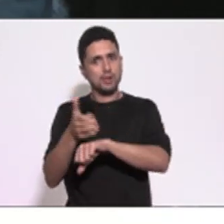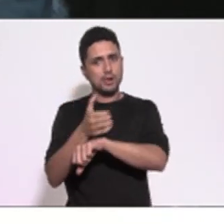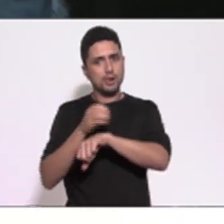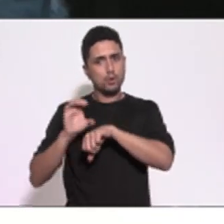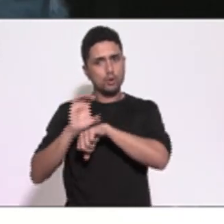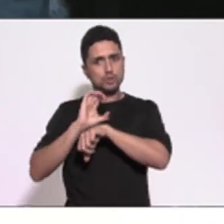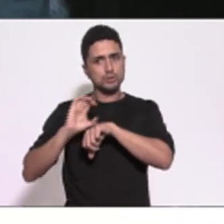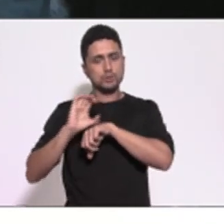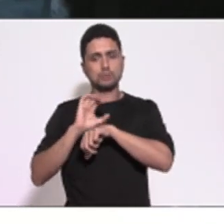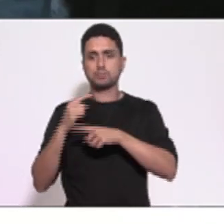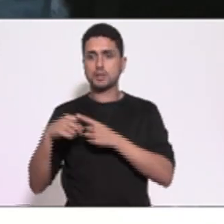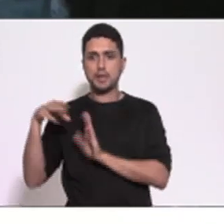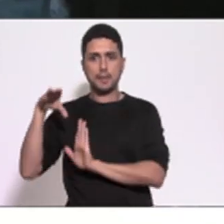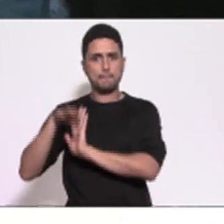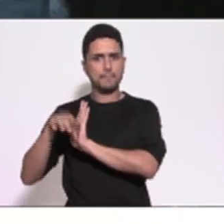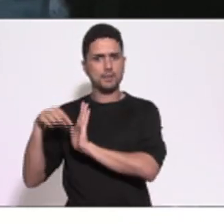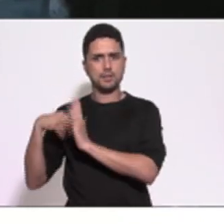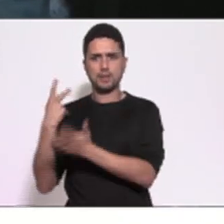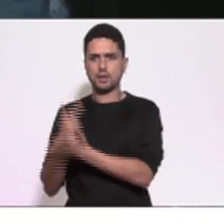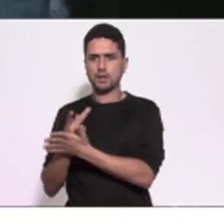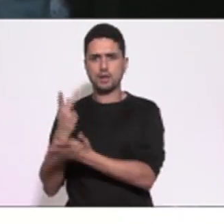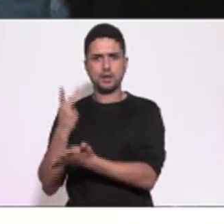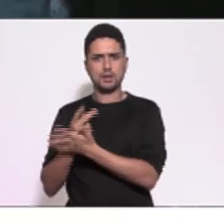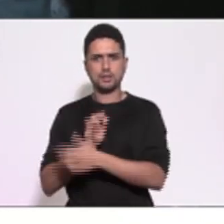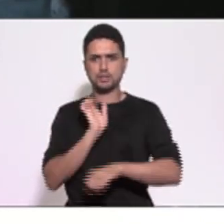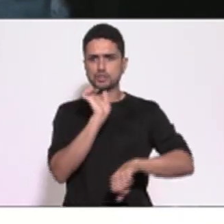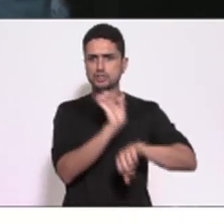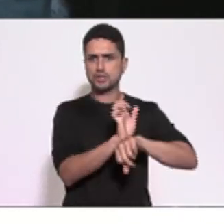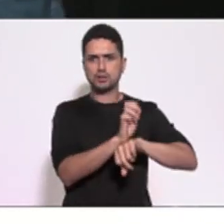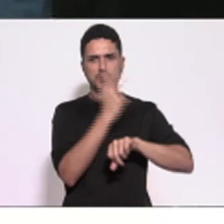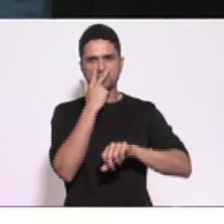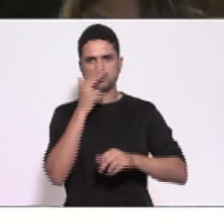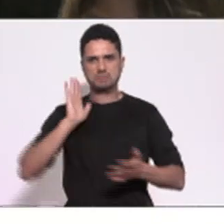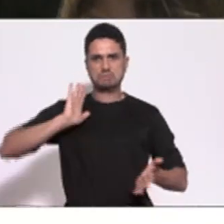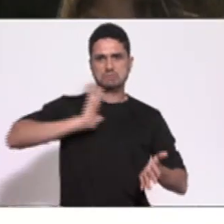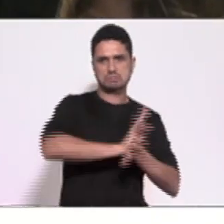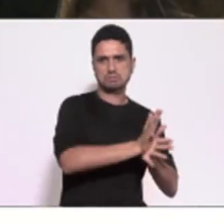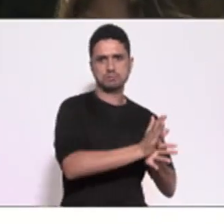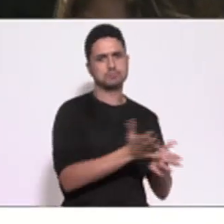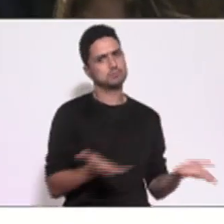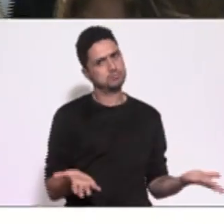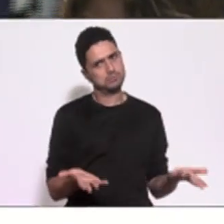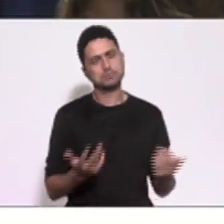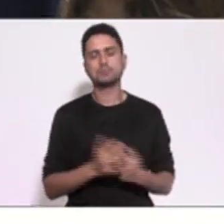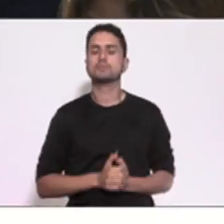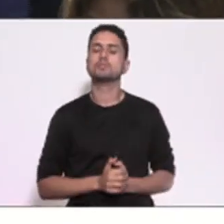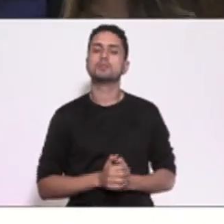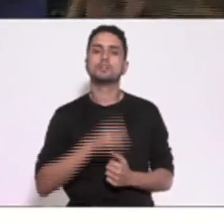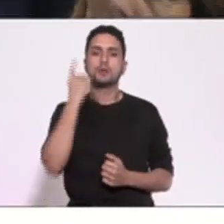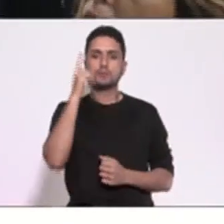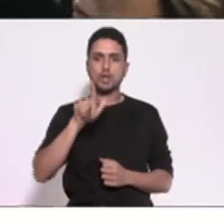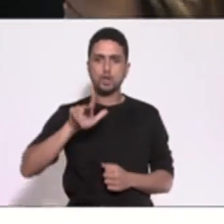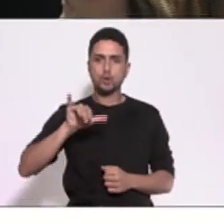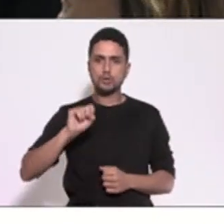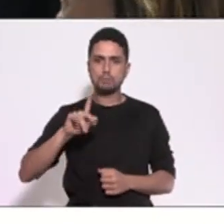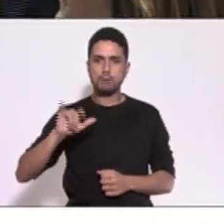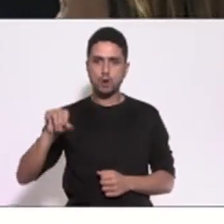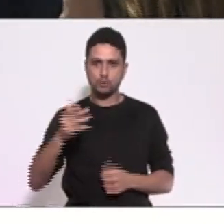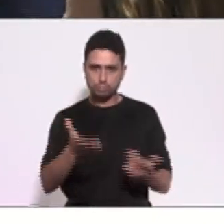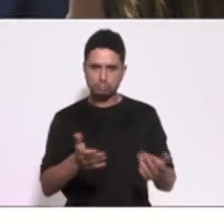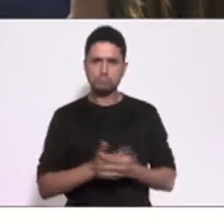essa covardia com o Estado do Rio de Janeiro. Deputado Luiz Paulo. Senhor presidente, eu parabenizo